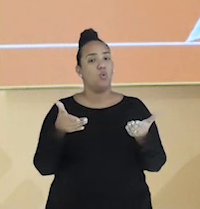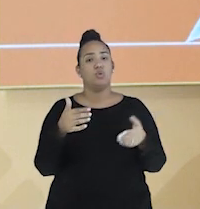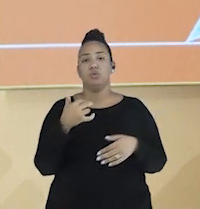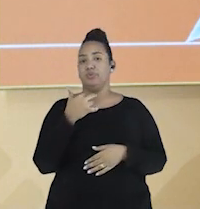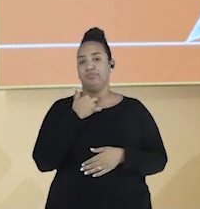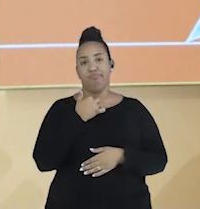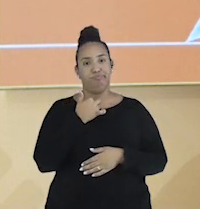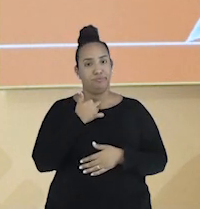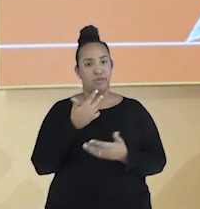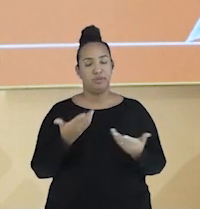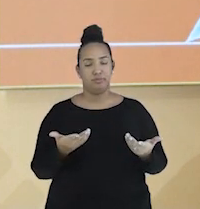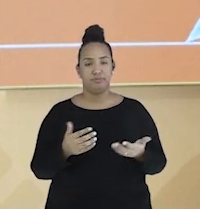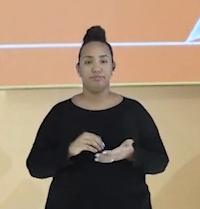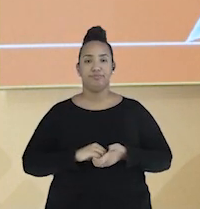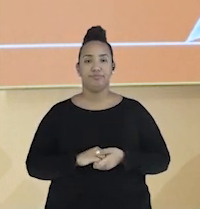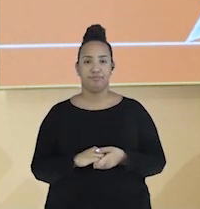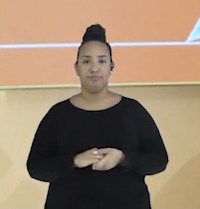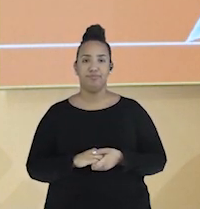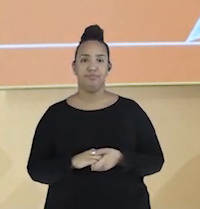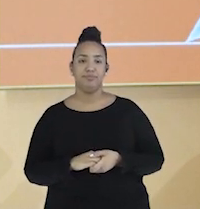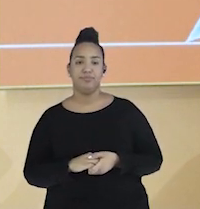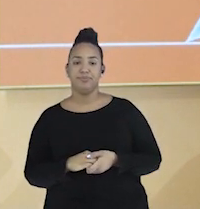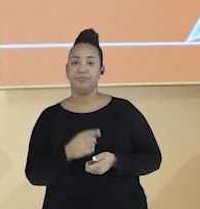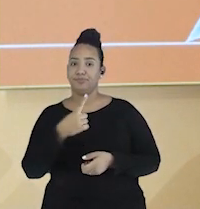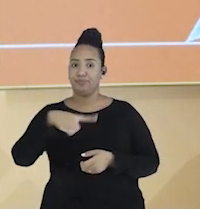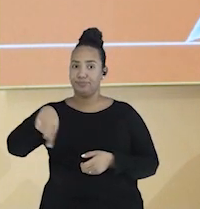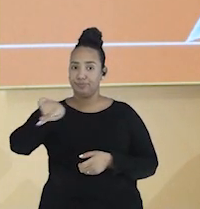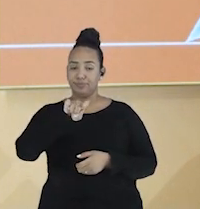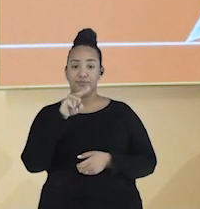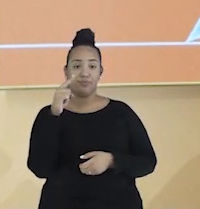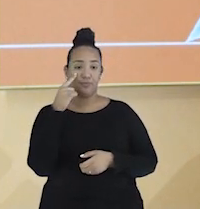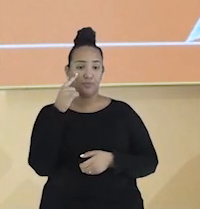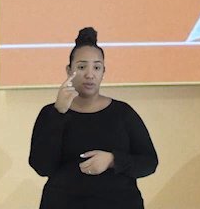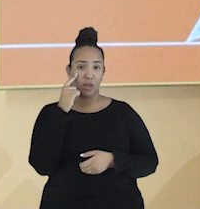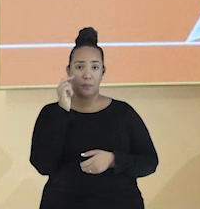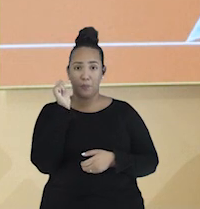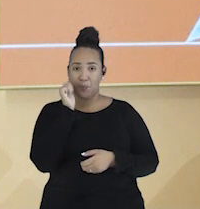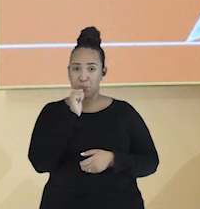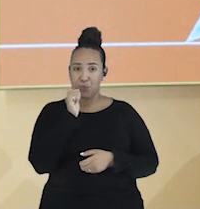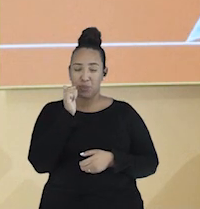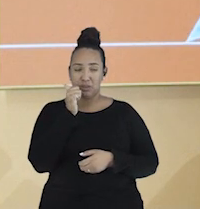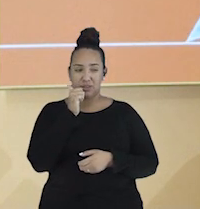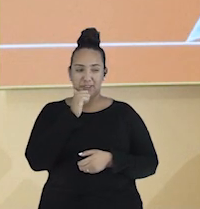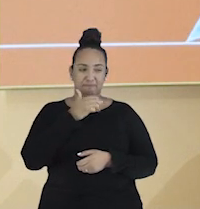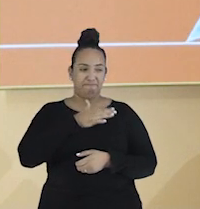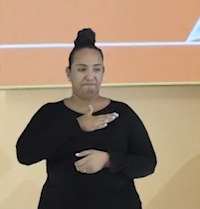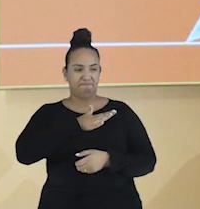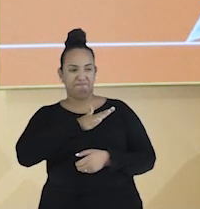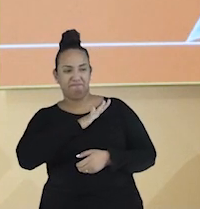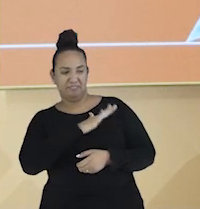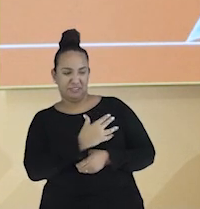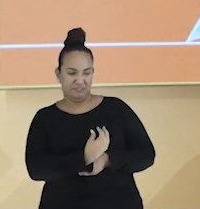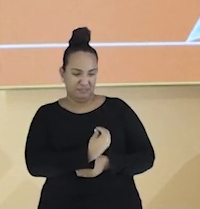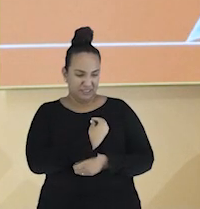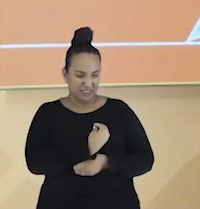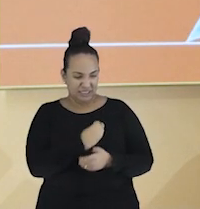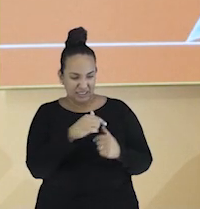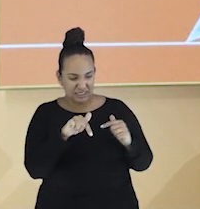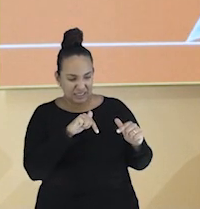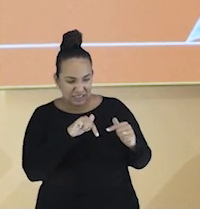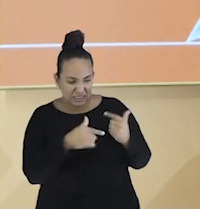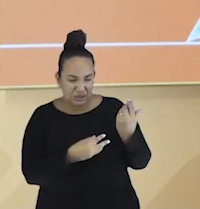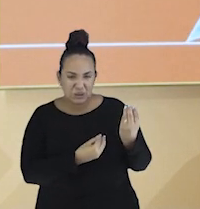é muito injusto. Vimos que o descontentamento das mulheres com as condições de vida e